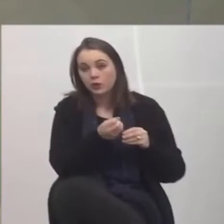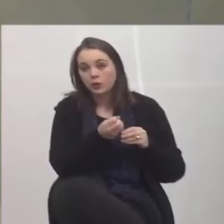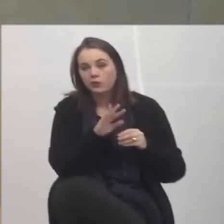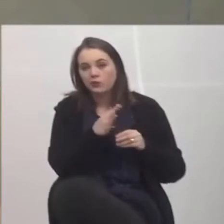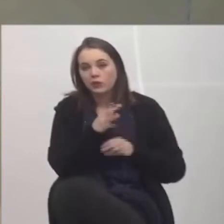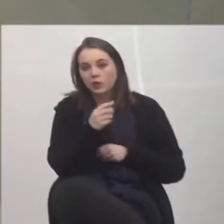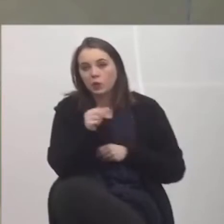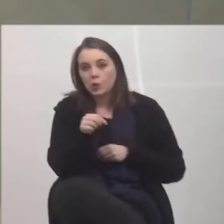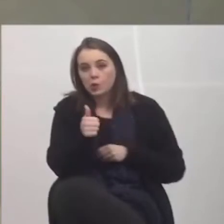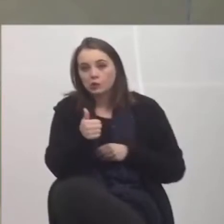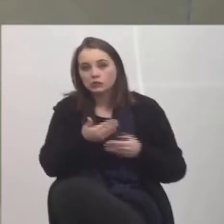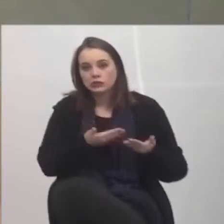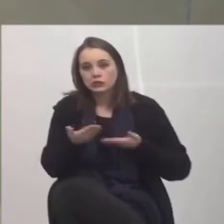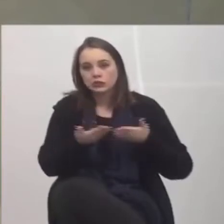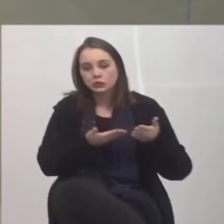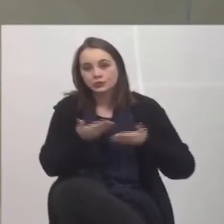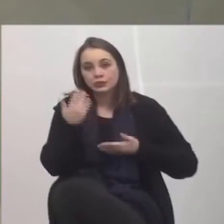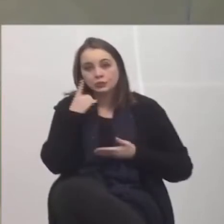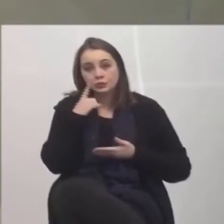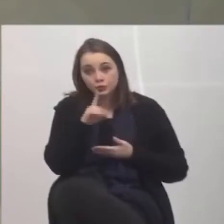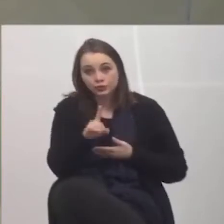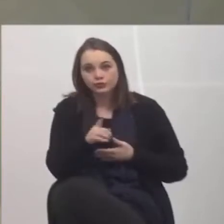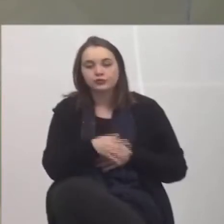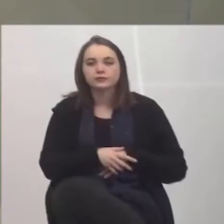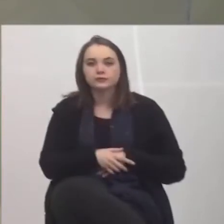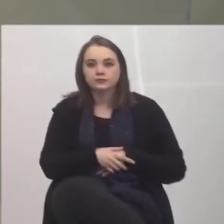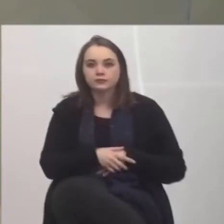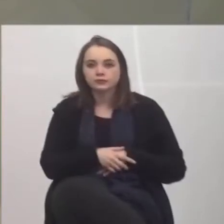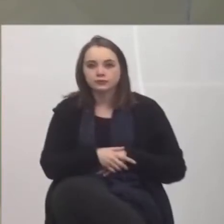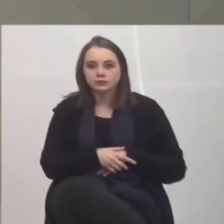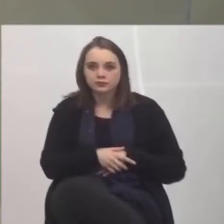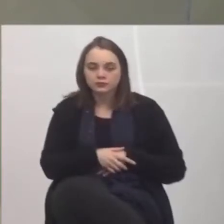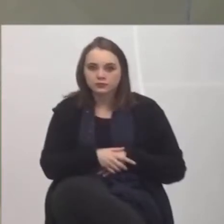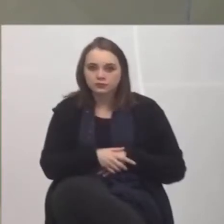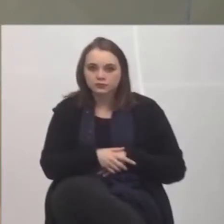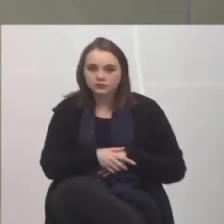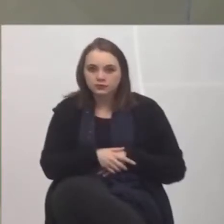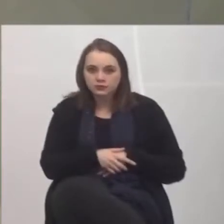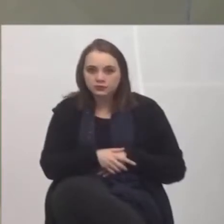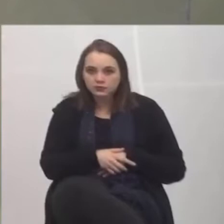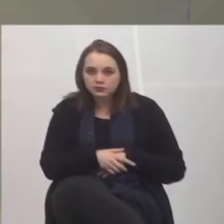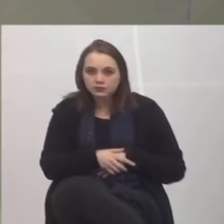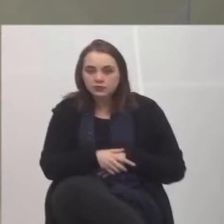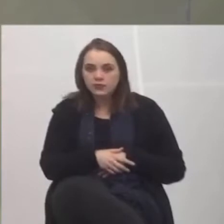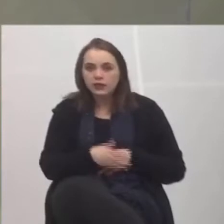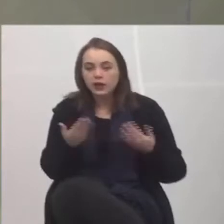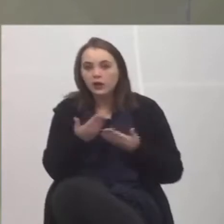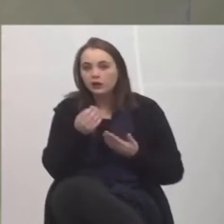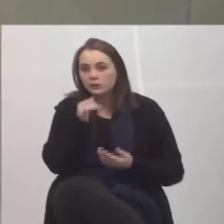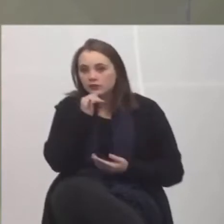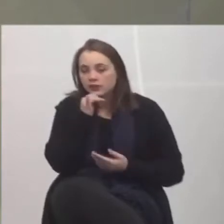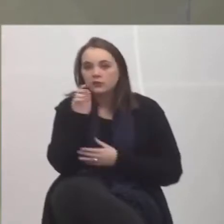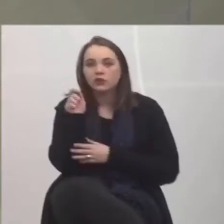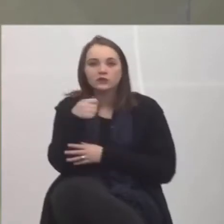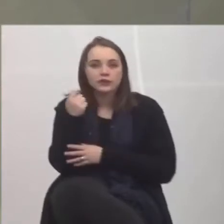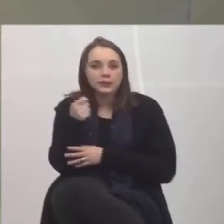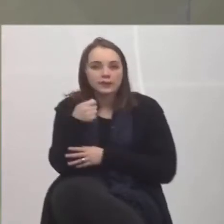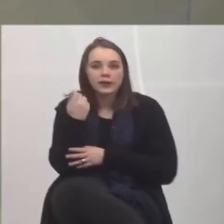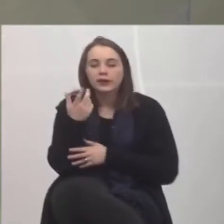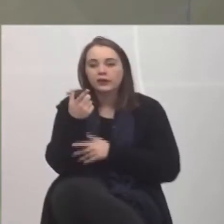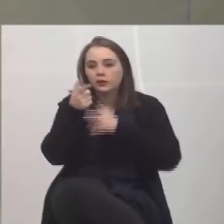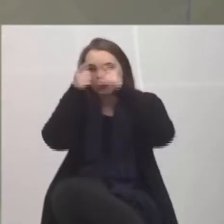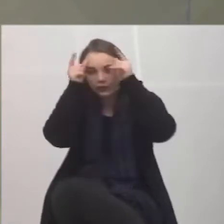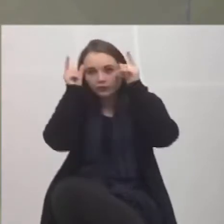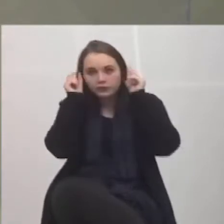11 atendimentos domiciliares por dia. E de nível superior, no caso, nutricionistas, fisioterapeutas,